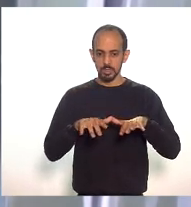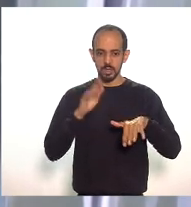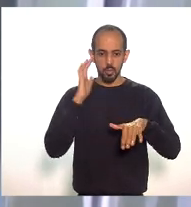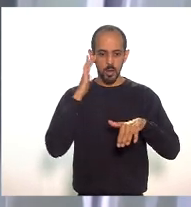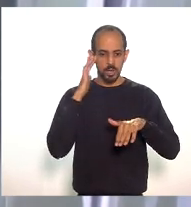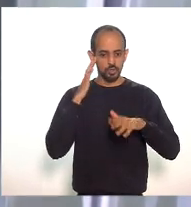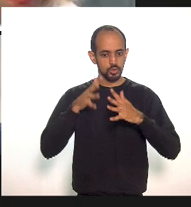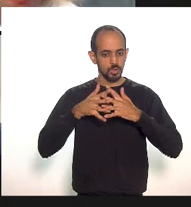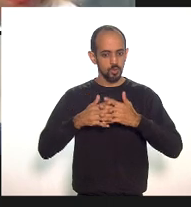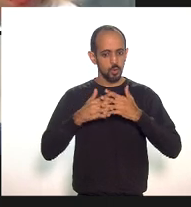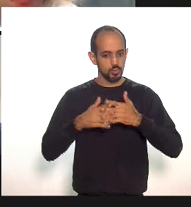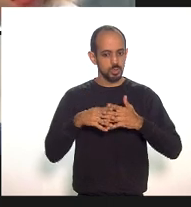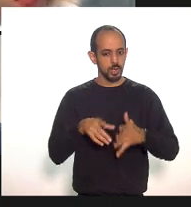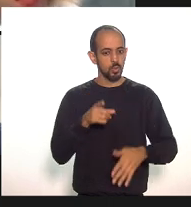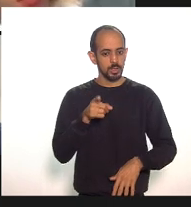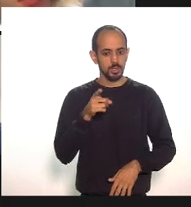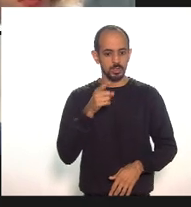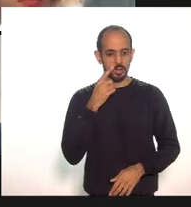minha opinião